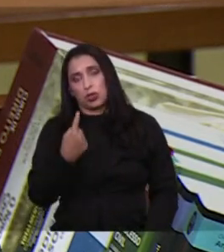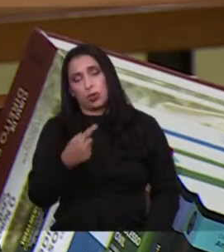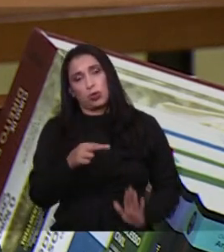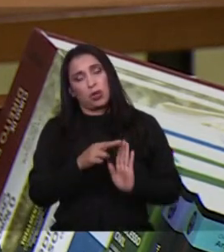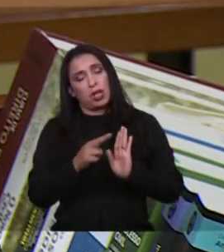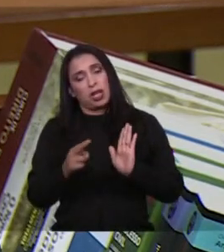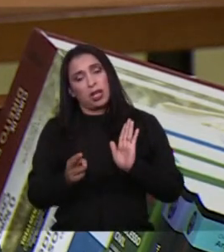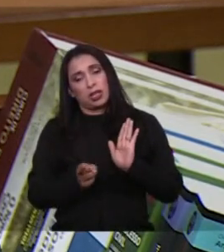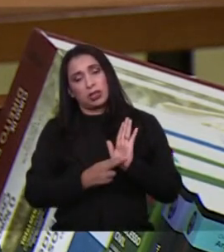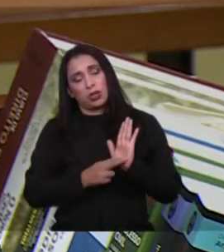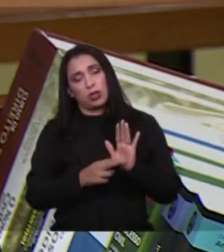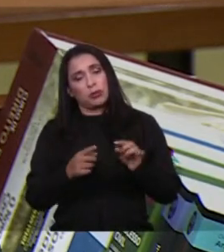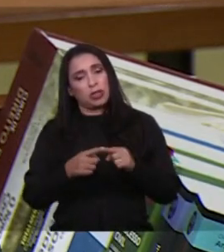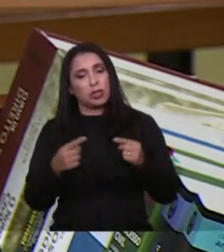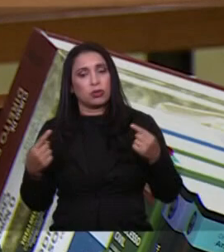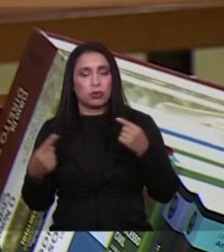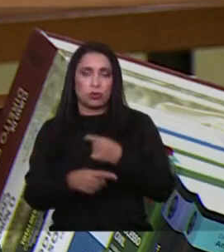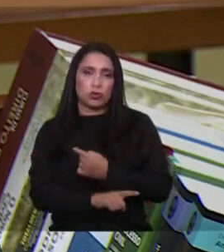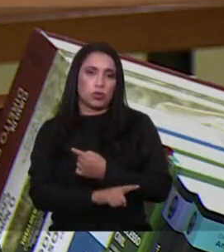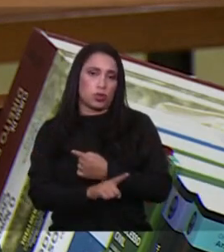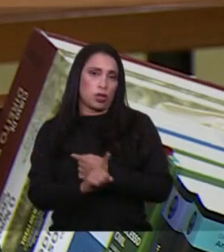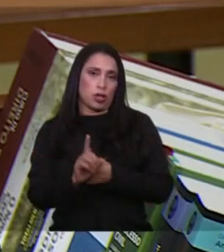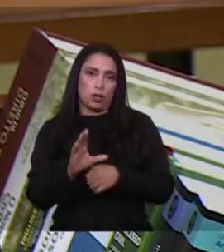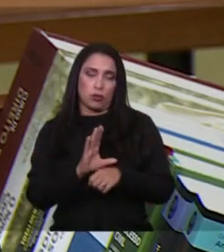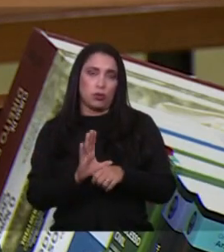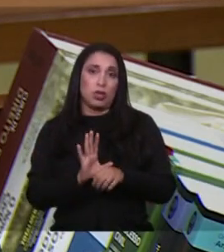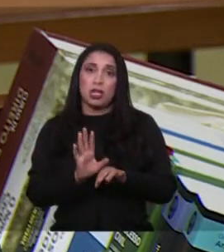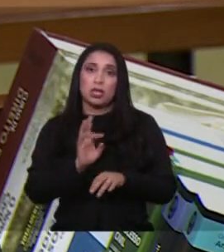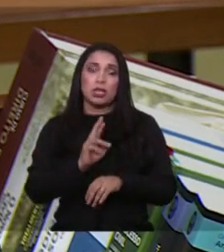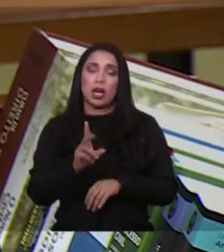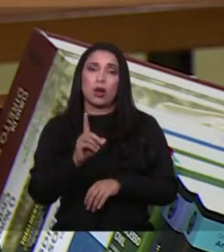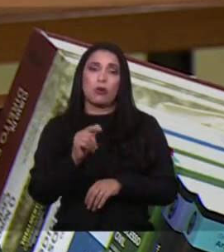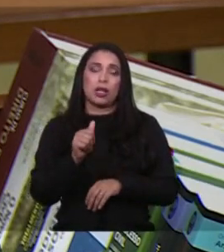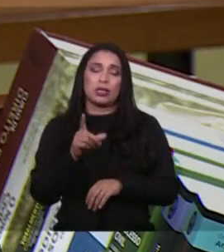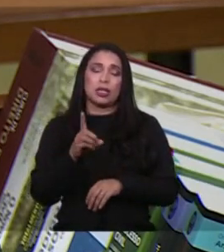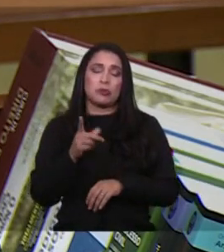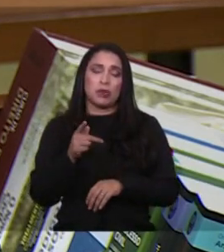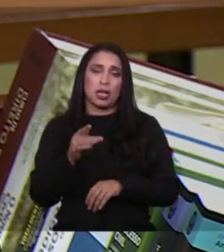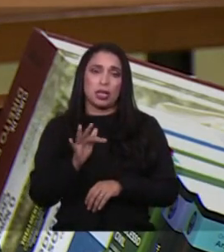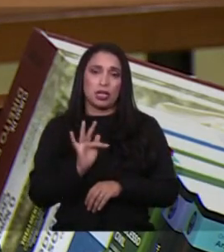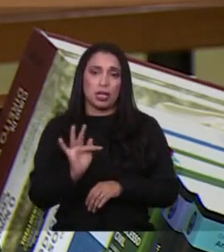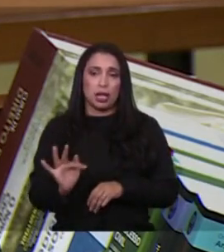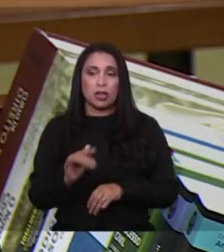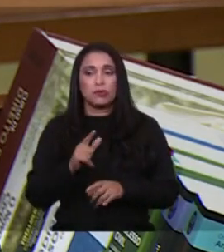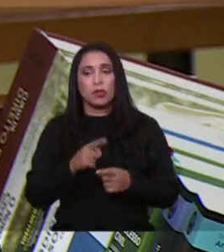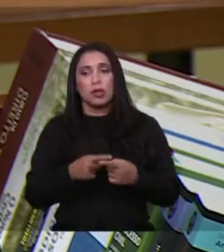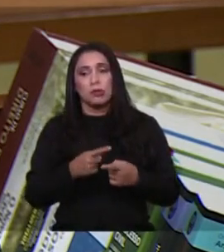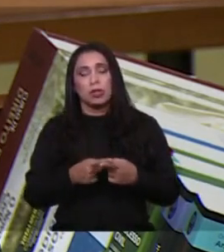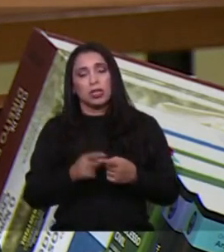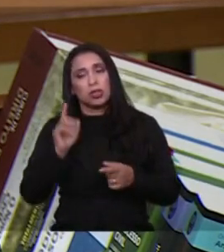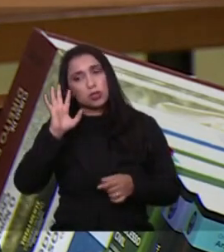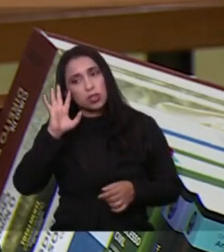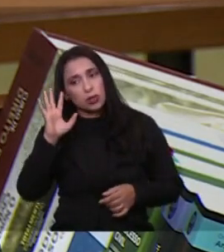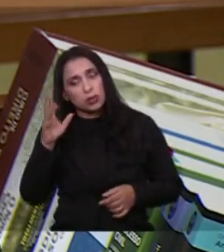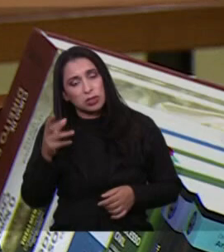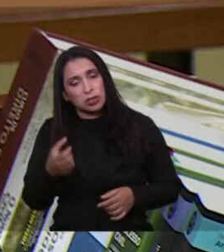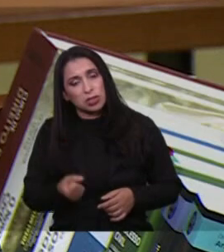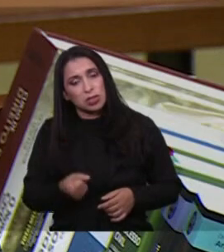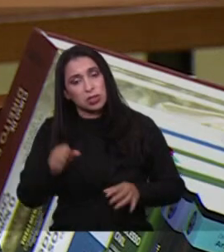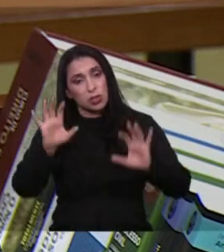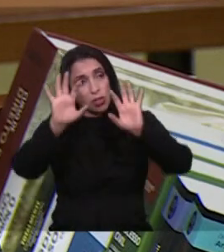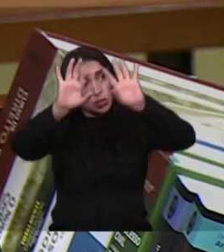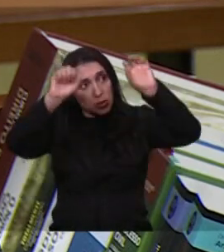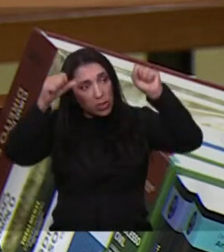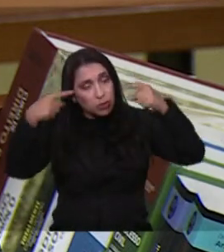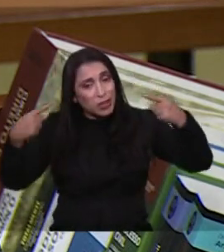normativo declarado inconstitucional. Nós aceitamos a DPF porque haviam decisões controvertidas dos